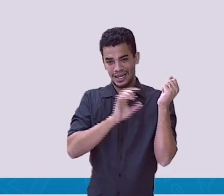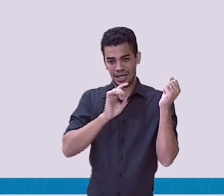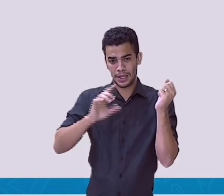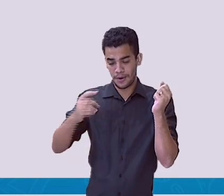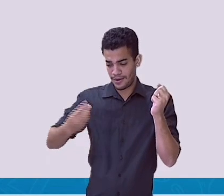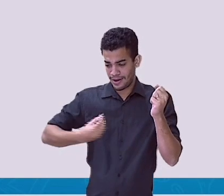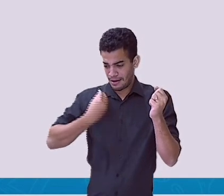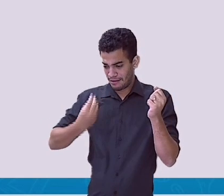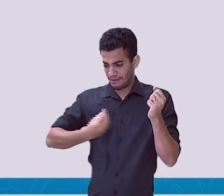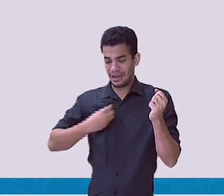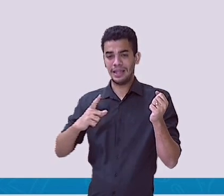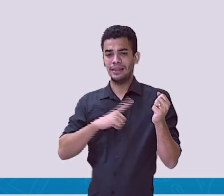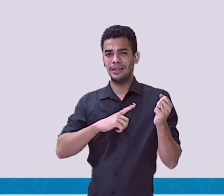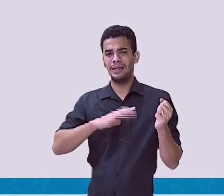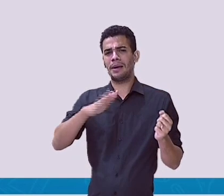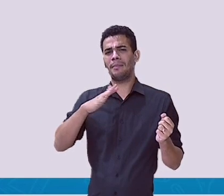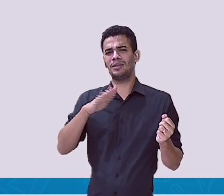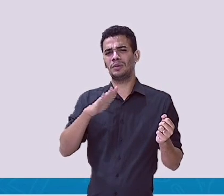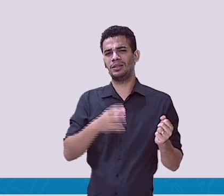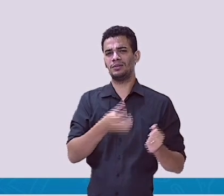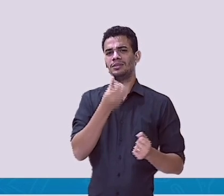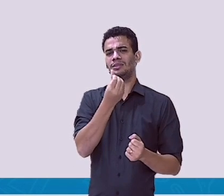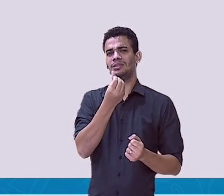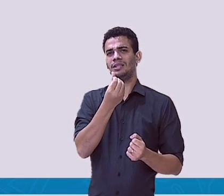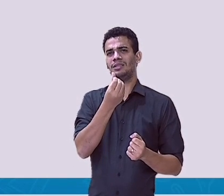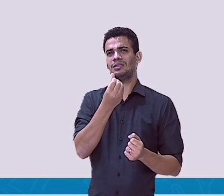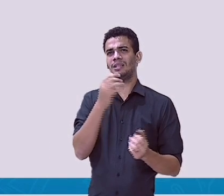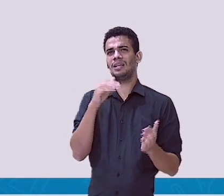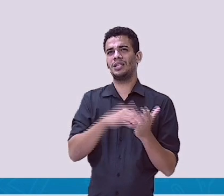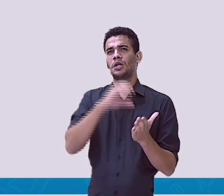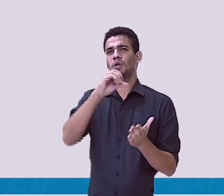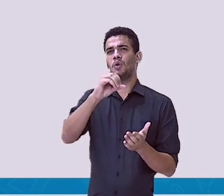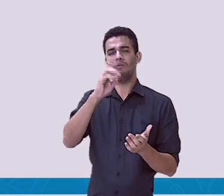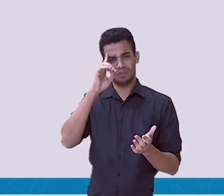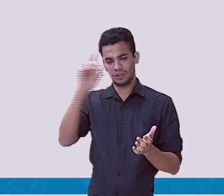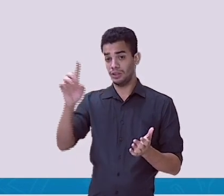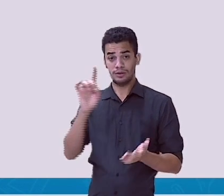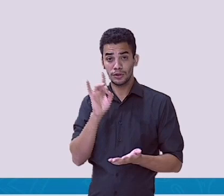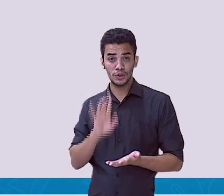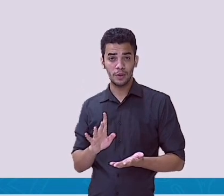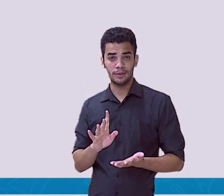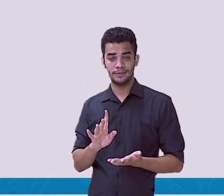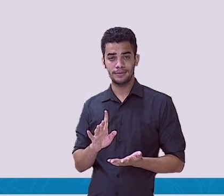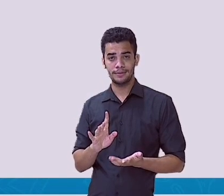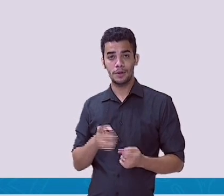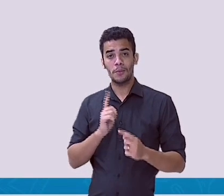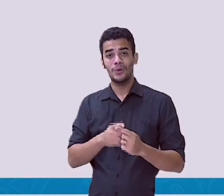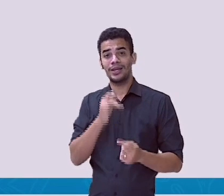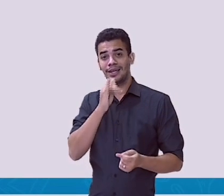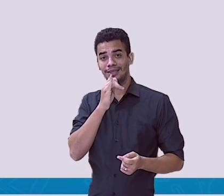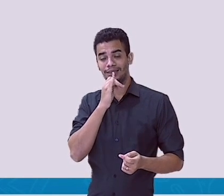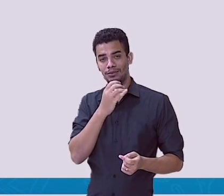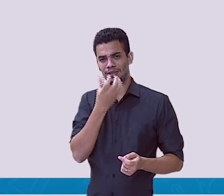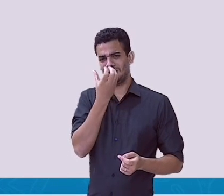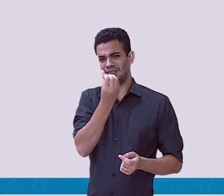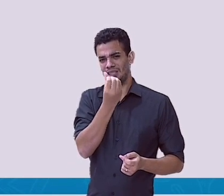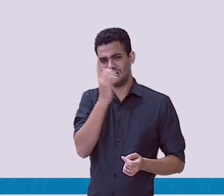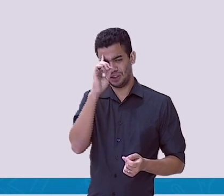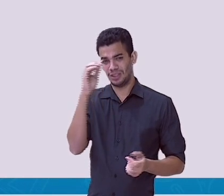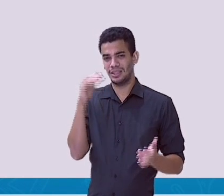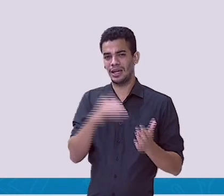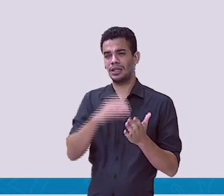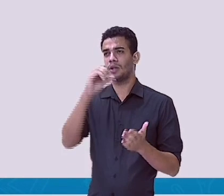professora, mas vão surgir? Sim. Depois de 6 a 9 dias, elas se refazem. Então,